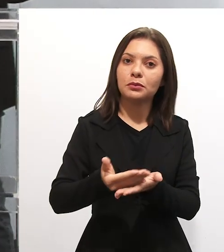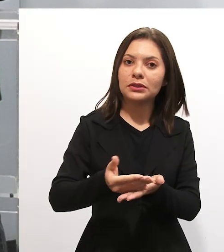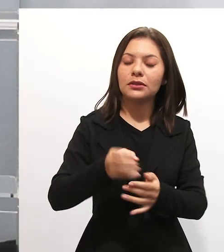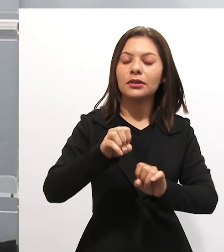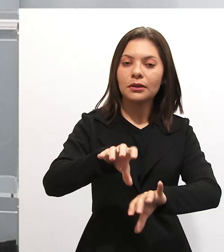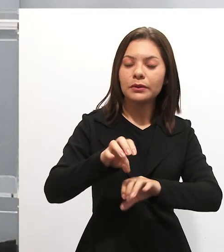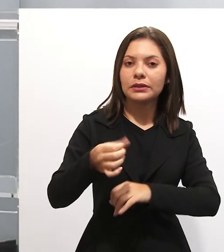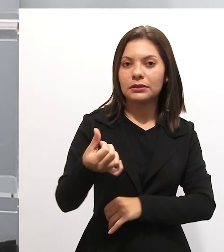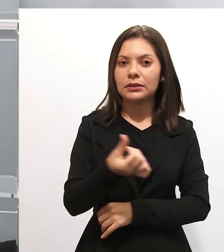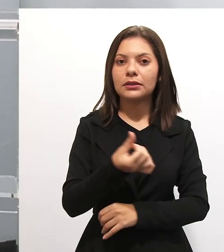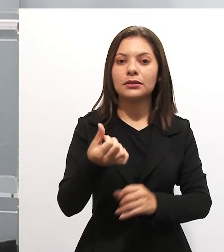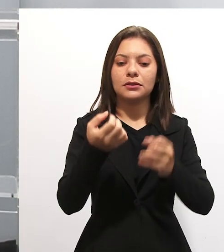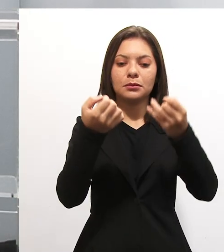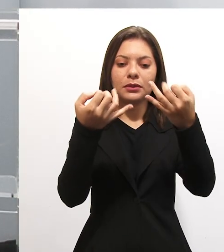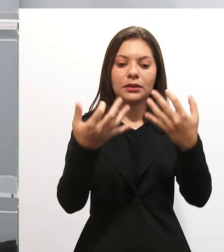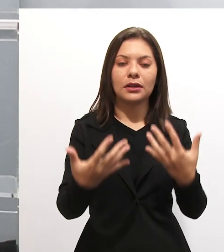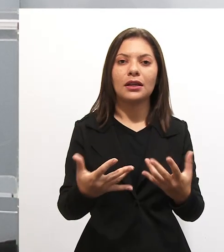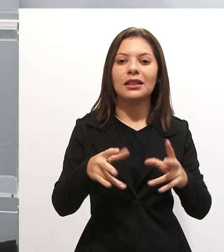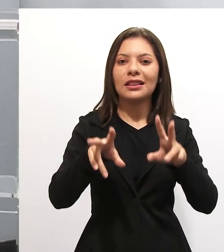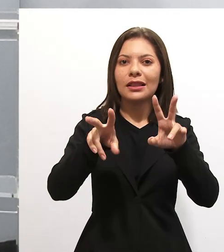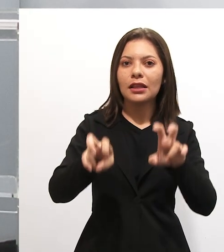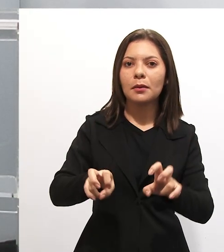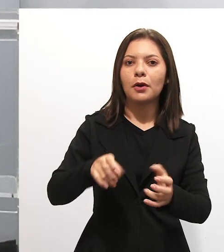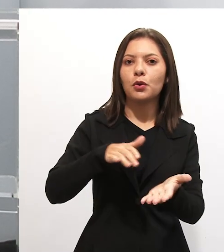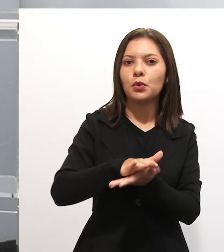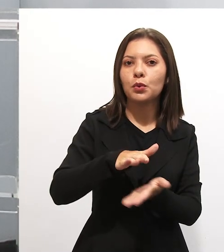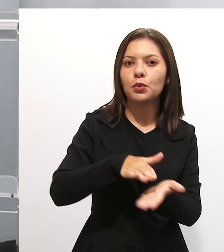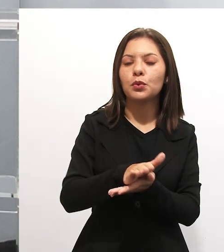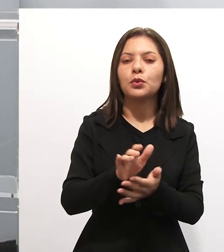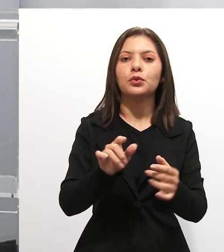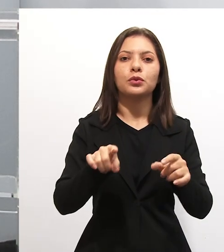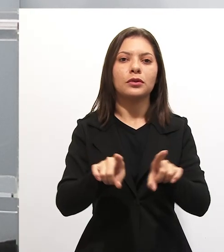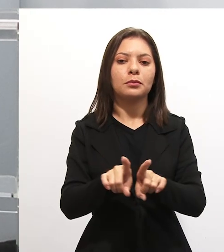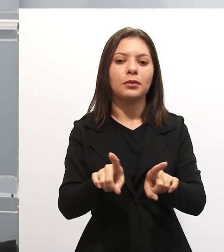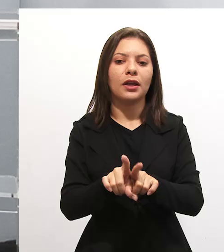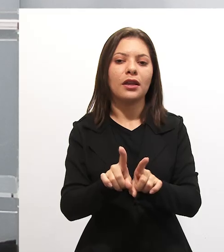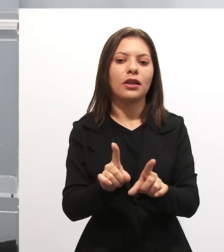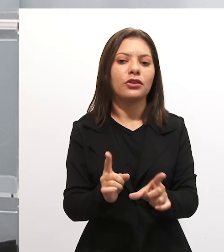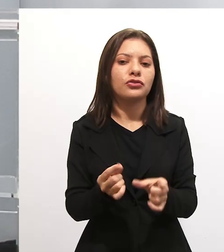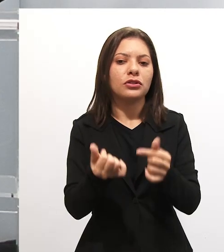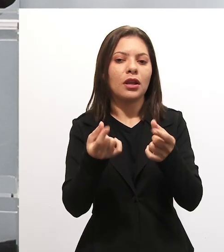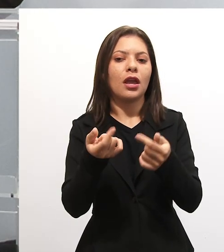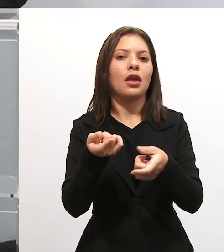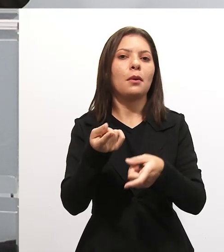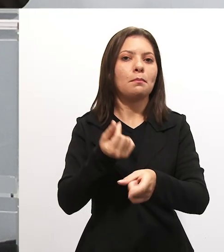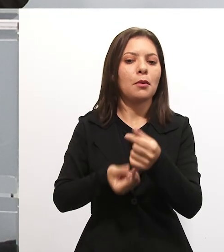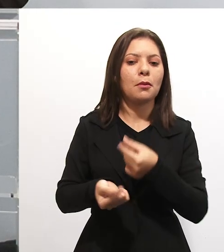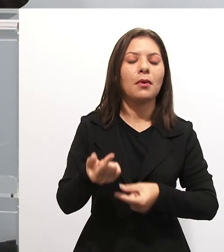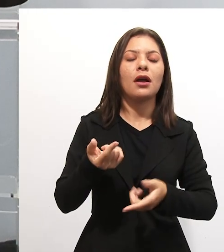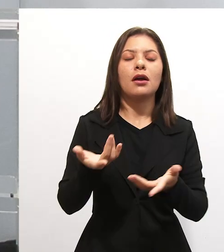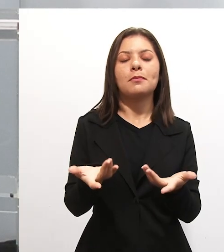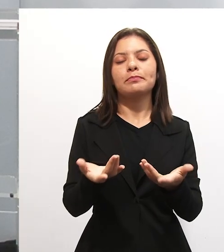para falar mais um pouquinho sobre custos, vamos falar também sobre orçamento e suas importantes